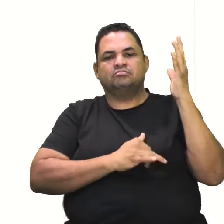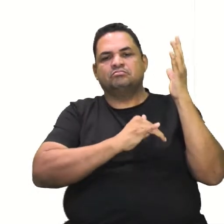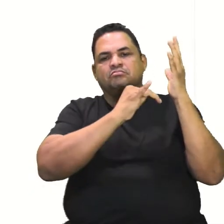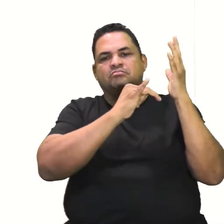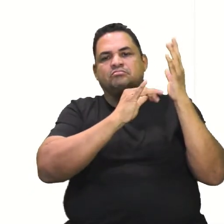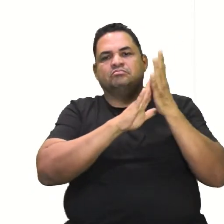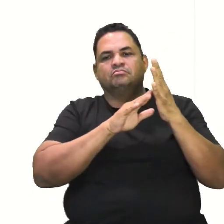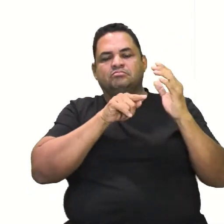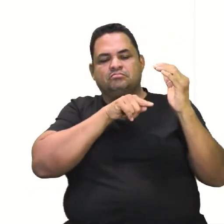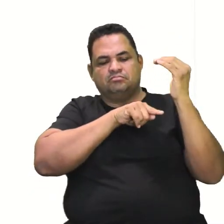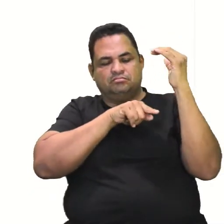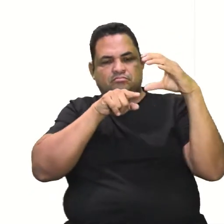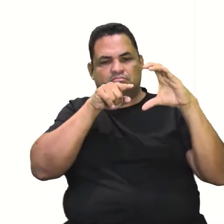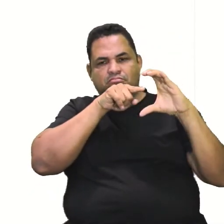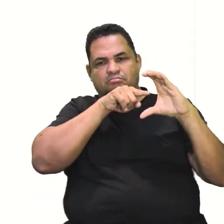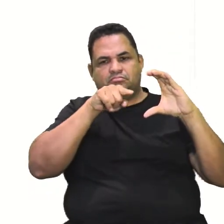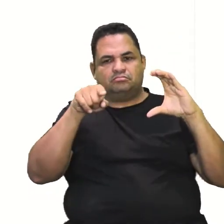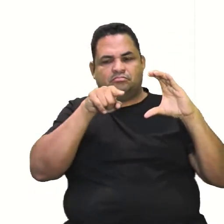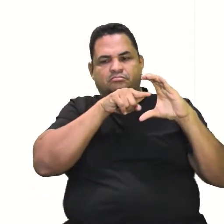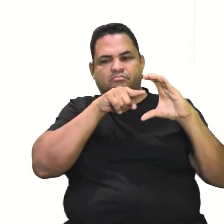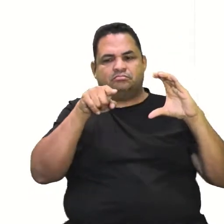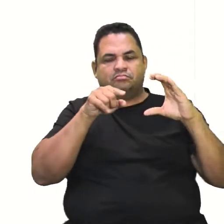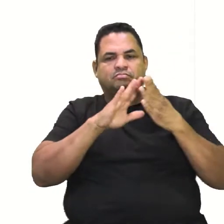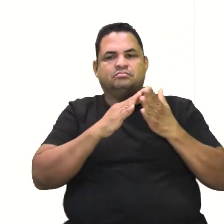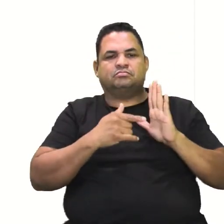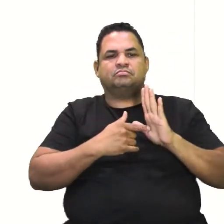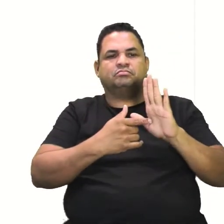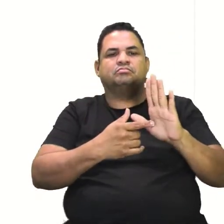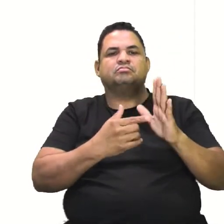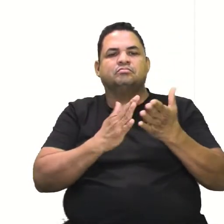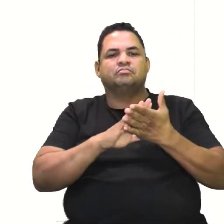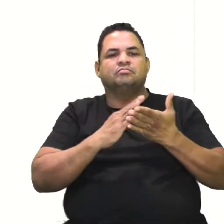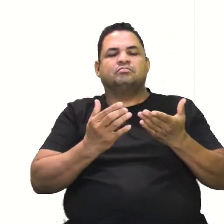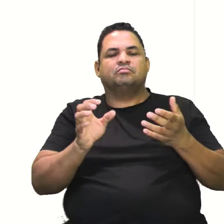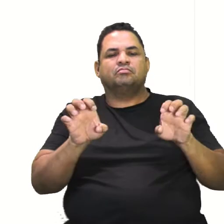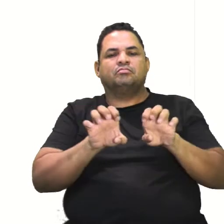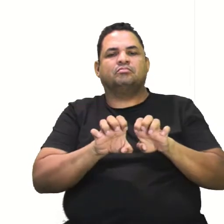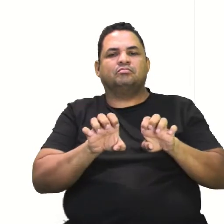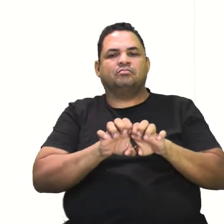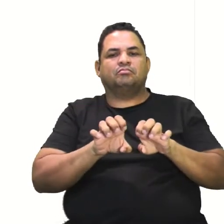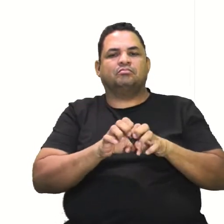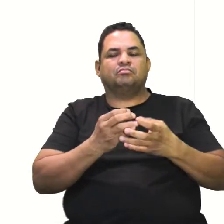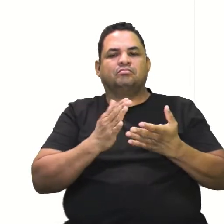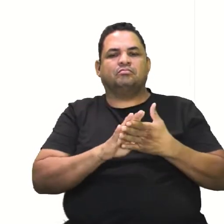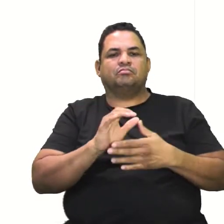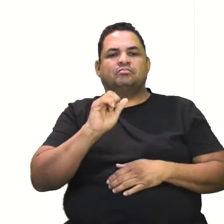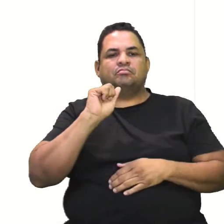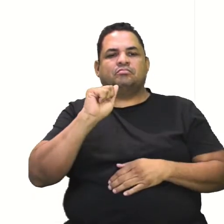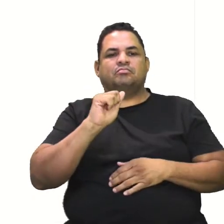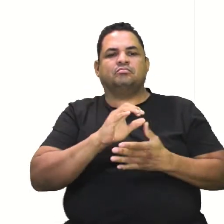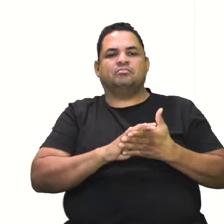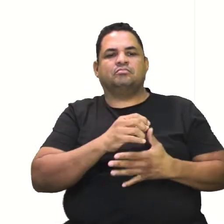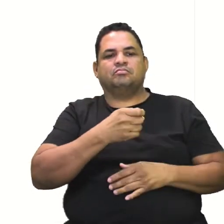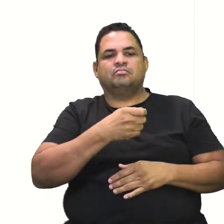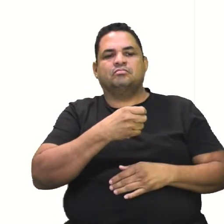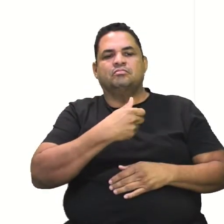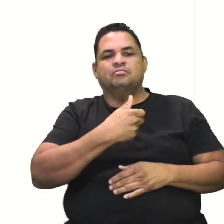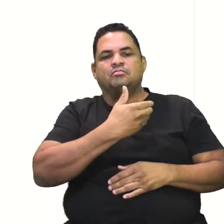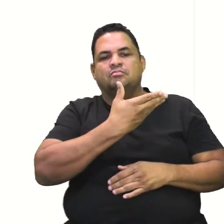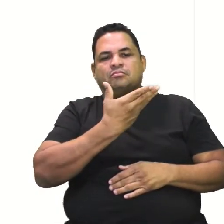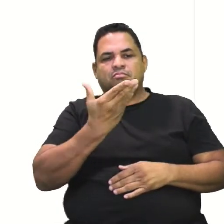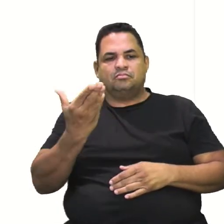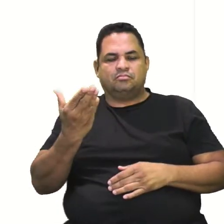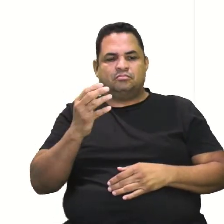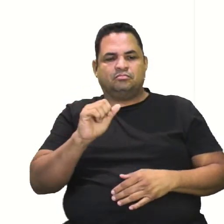centro e do raio das circunferências representadas pelas equações. Na letra A nós temos x menos 2 ao